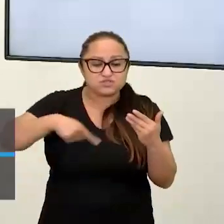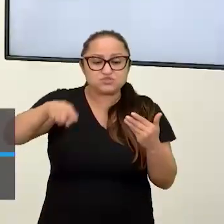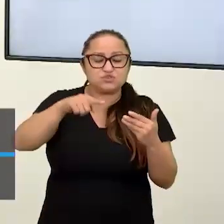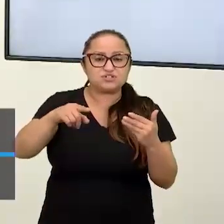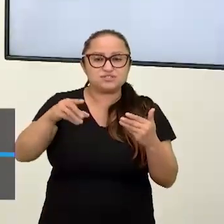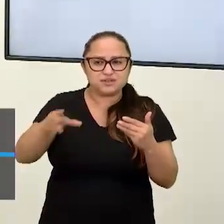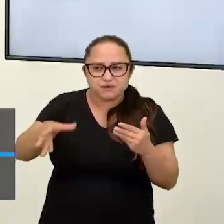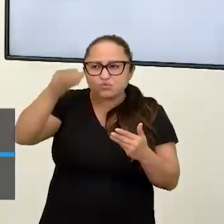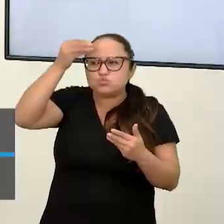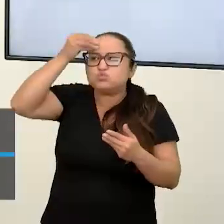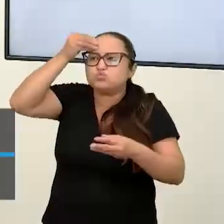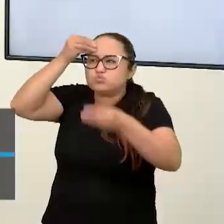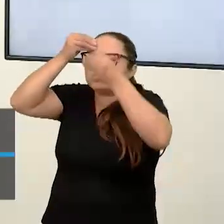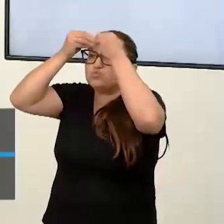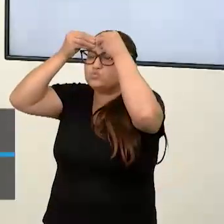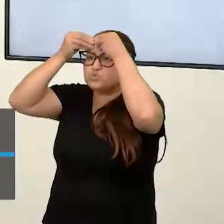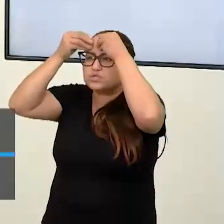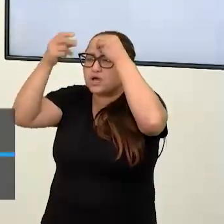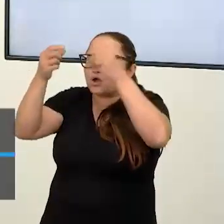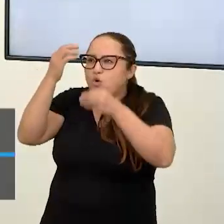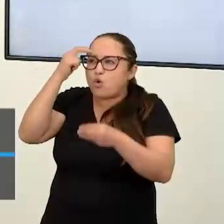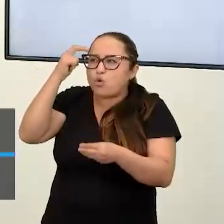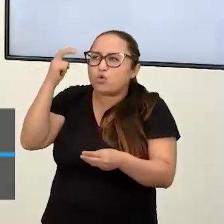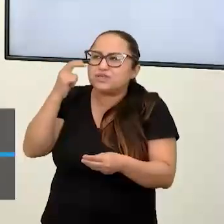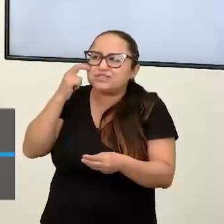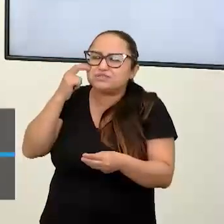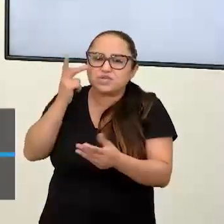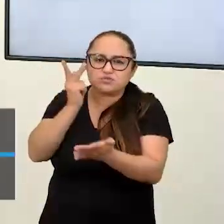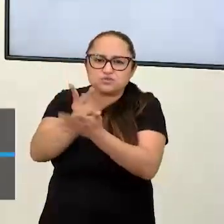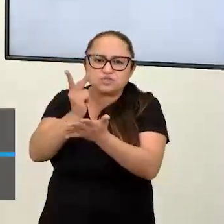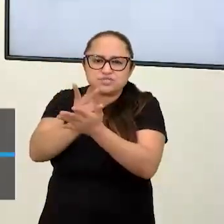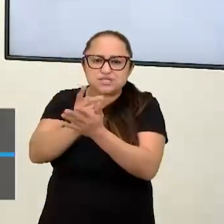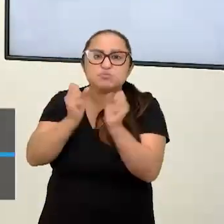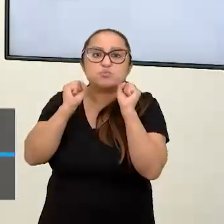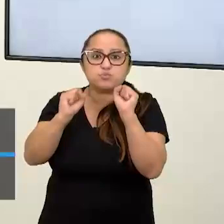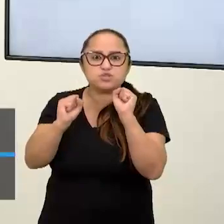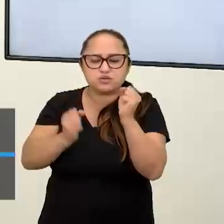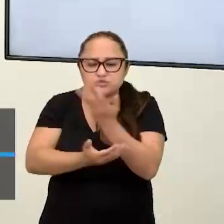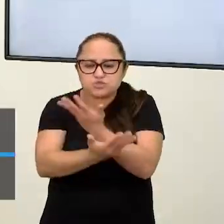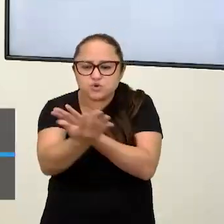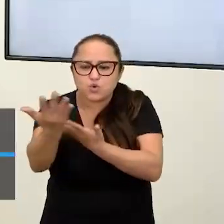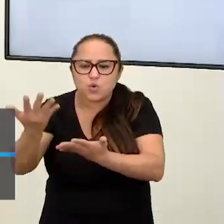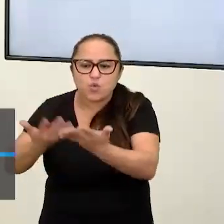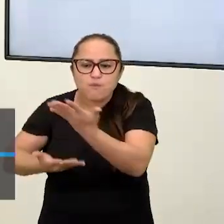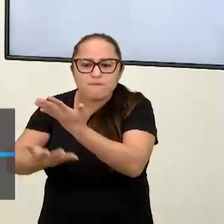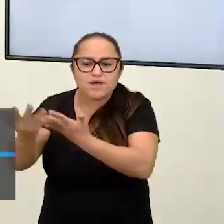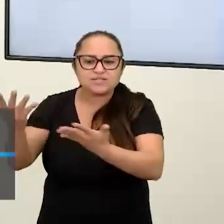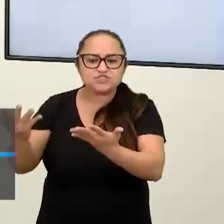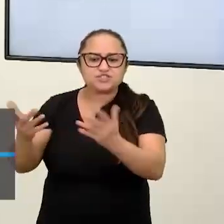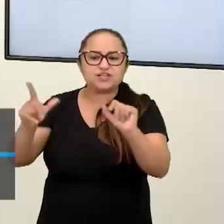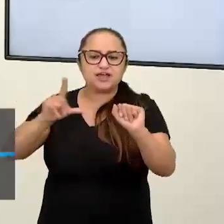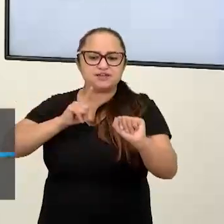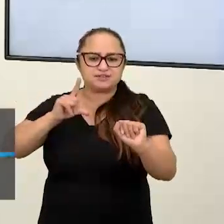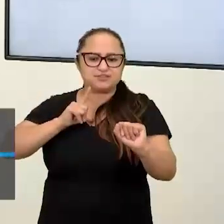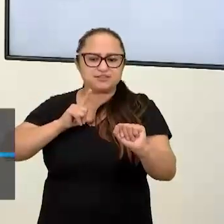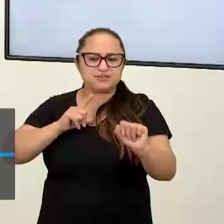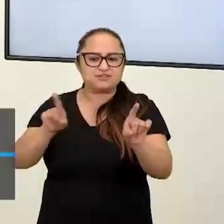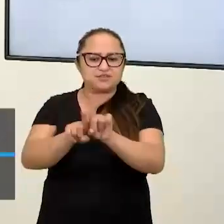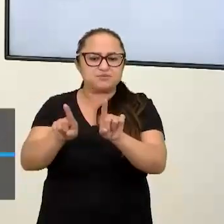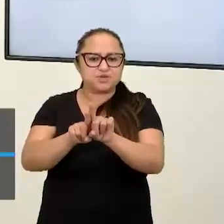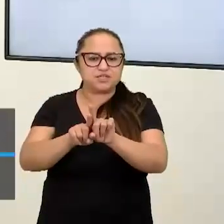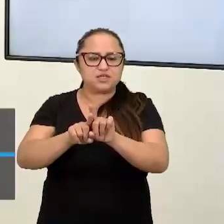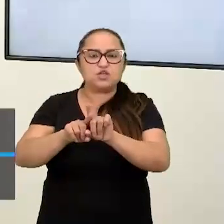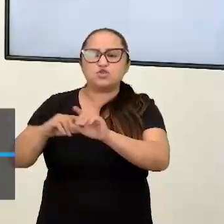acumulamos o conhecimento e nós transmitimos esse conhecimento de geração para geração através do processo de